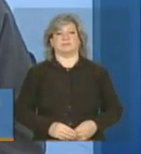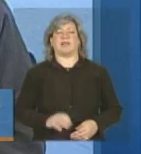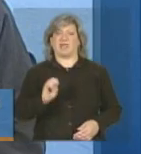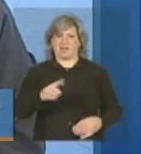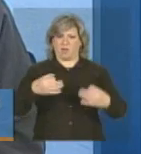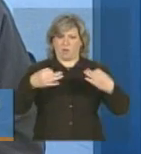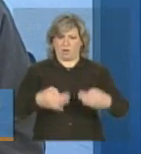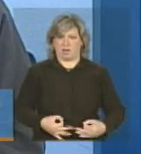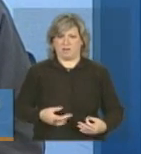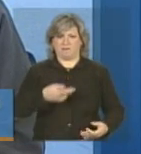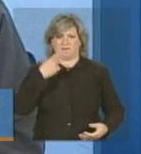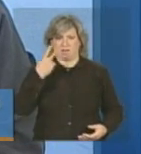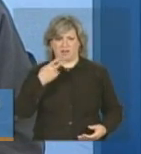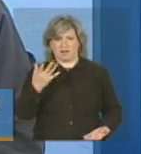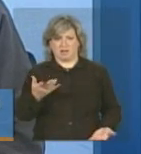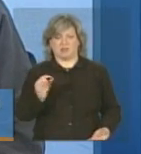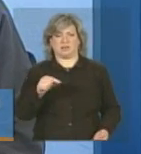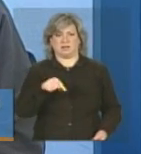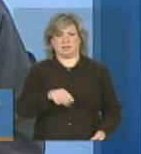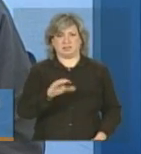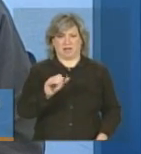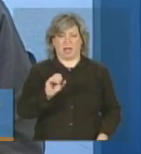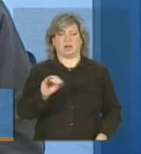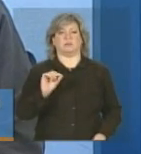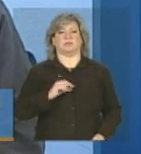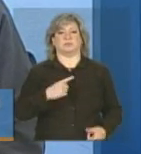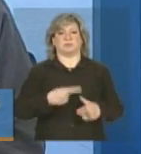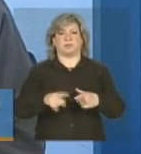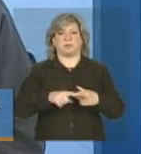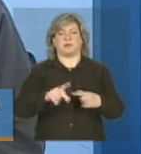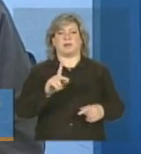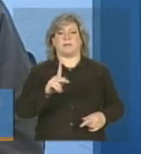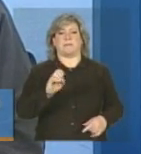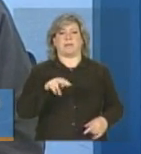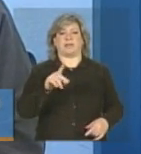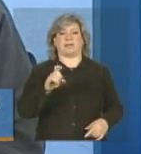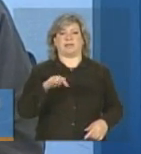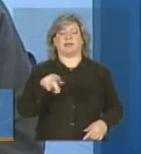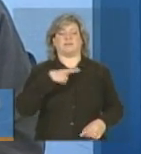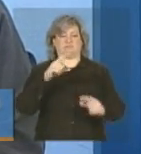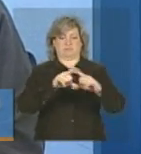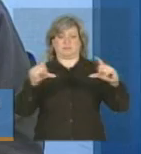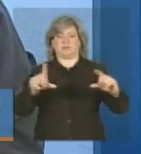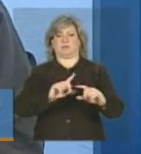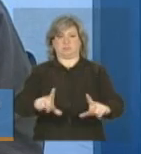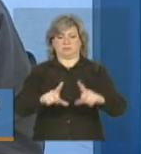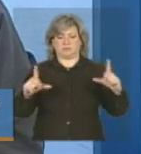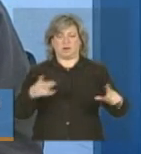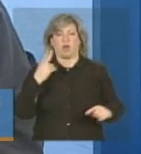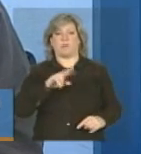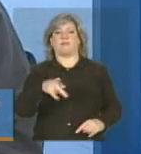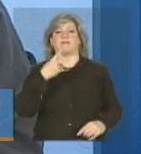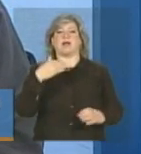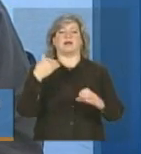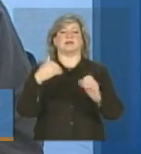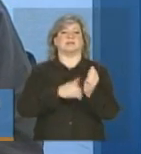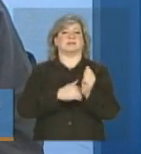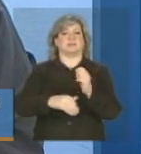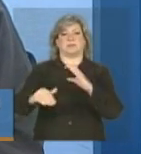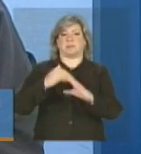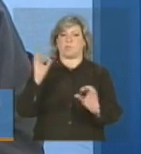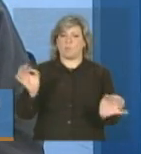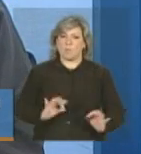correto dizer que afirmar nesse caso de situação pendente, a minha senha ainda não foi enviada para o meu e-mail?